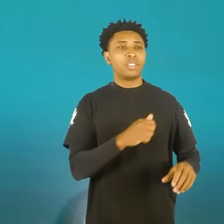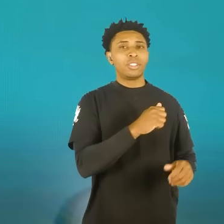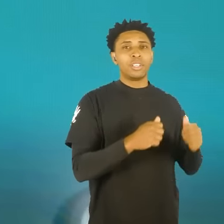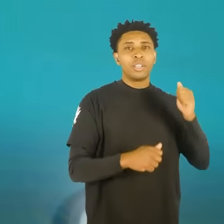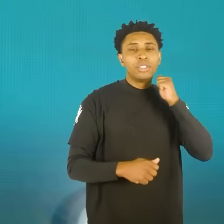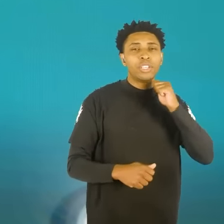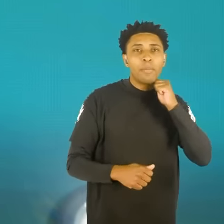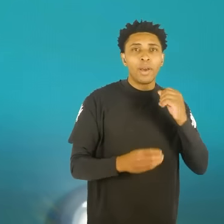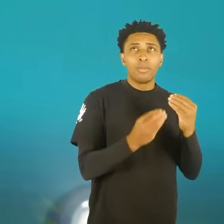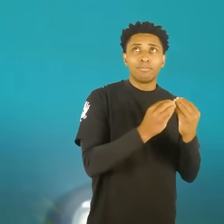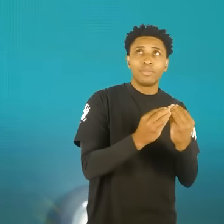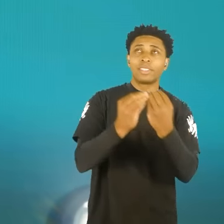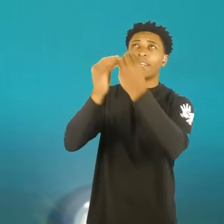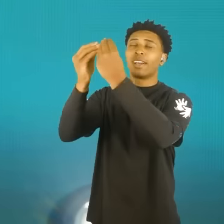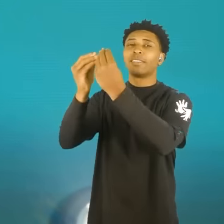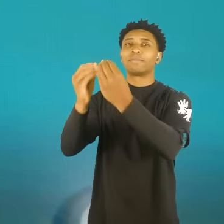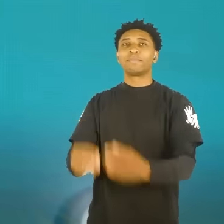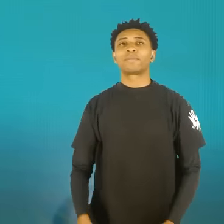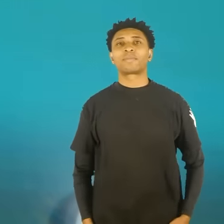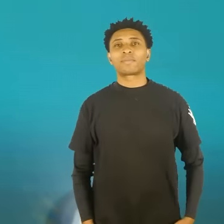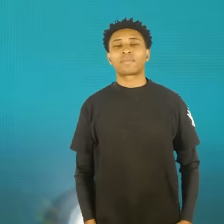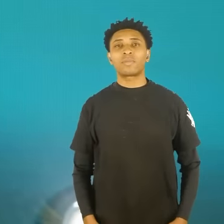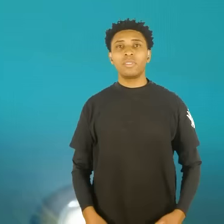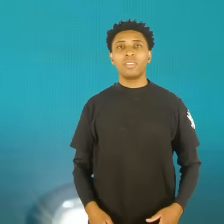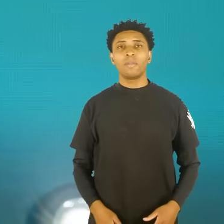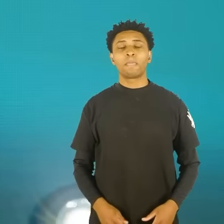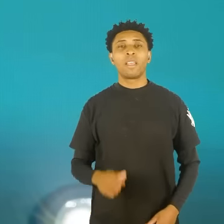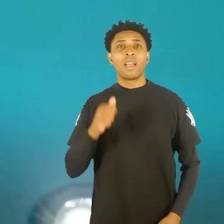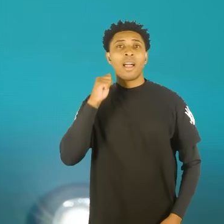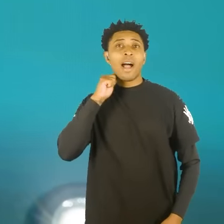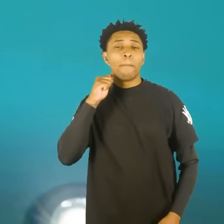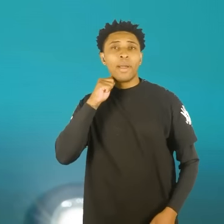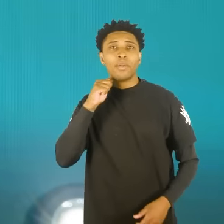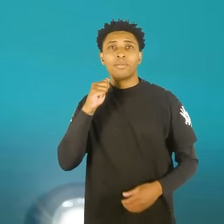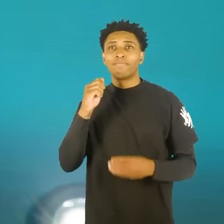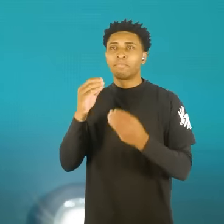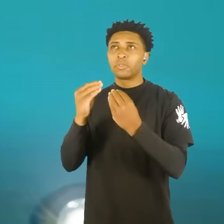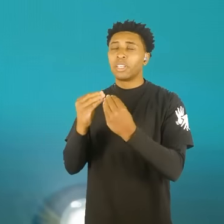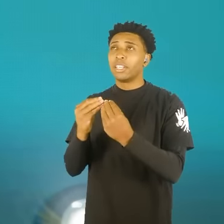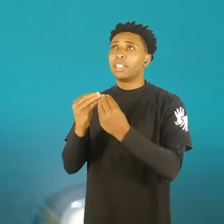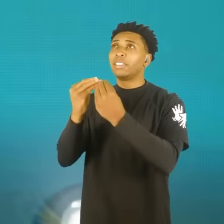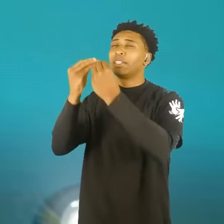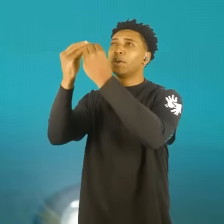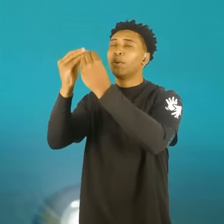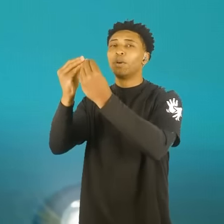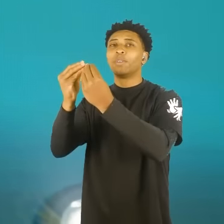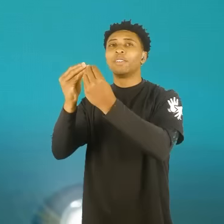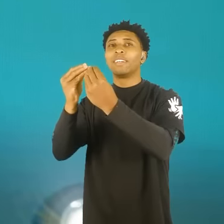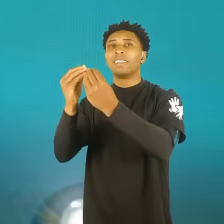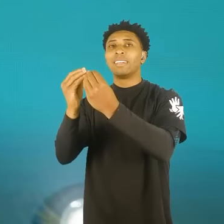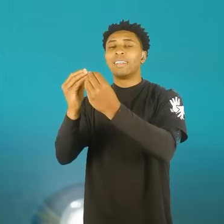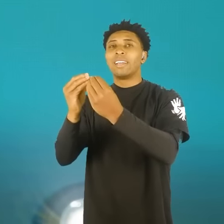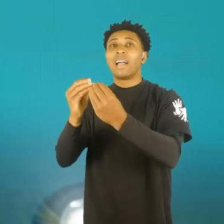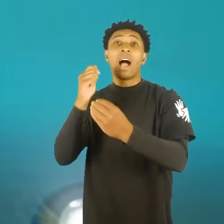Era o fruto da terra. A oferta de Caim, de Abel, era uma oferta sacrificial. Mas a oferta de Caim não era